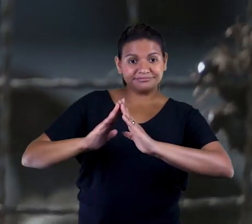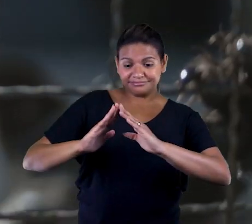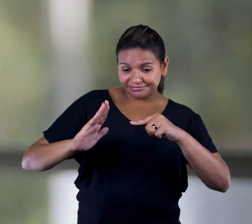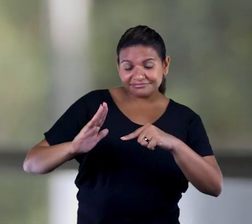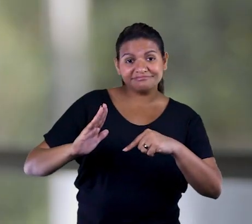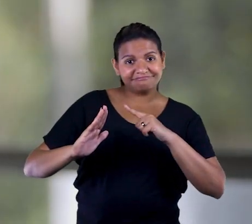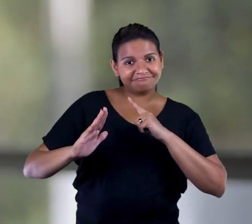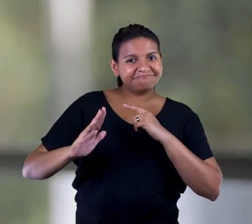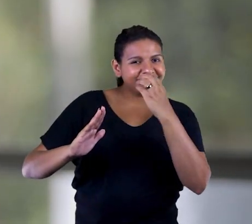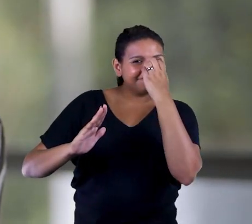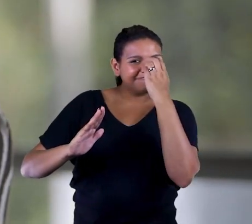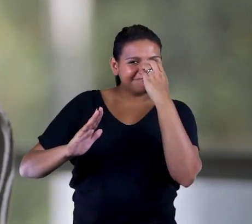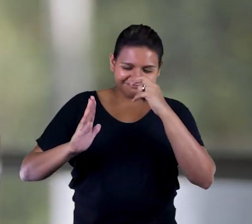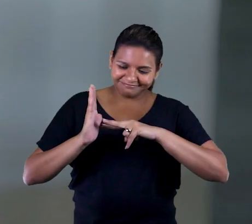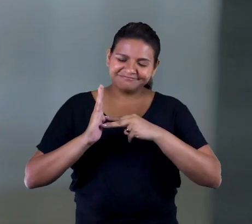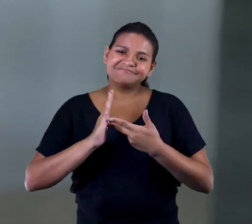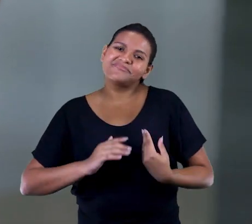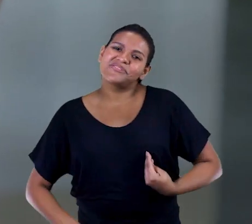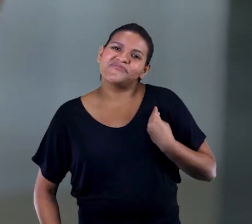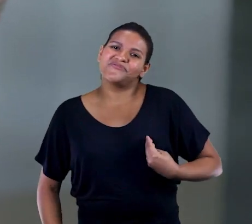casa com um cachorro, ela é uma casa com vida.